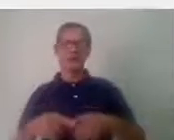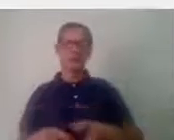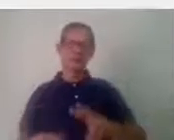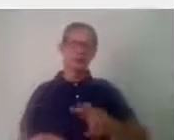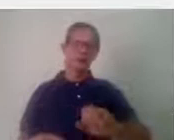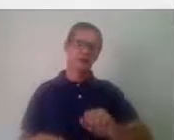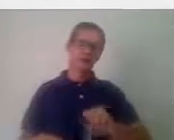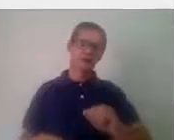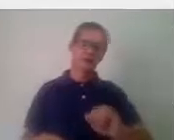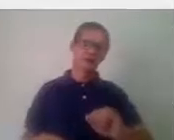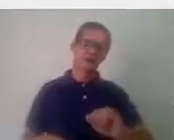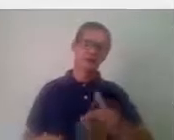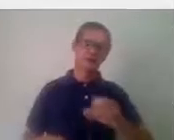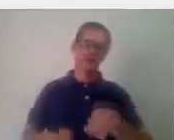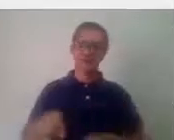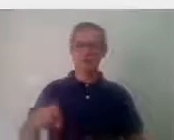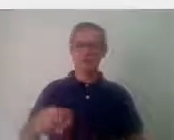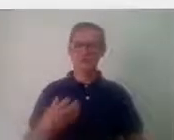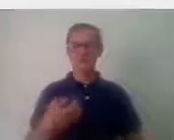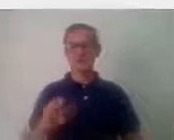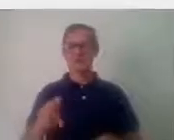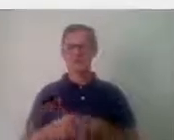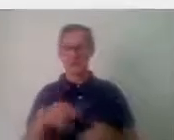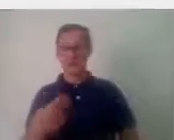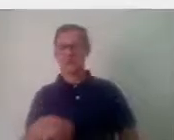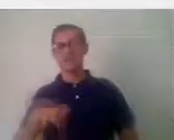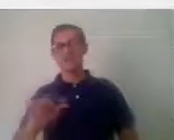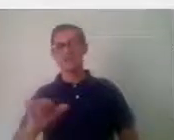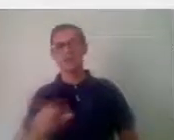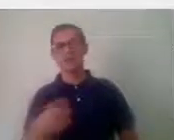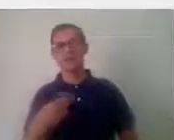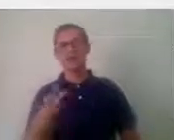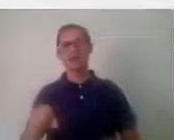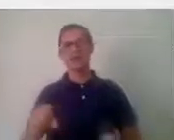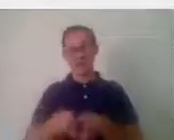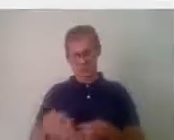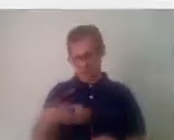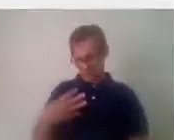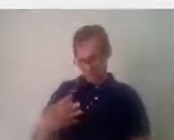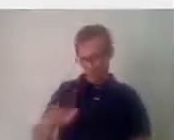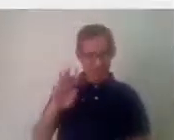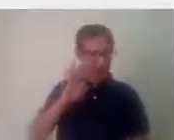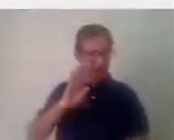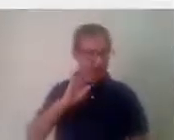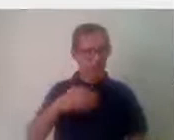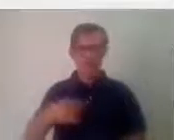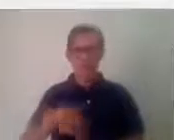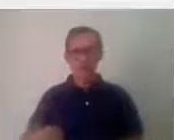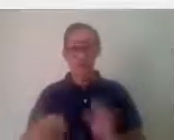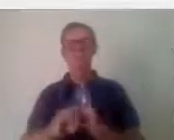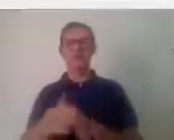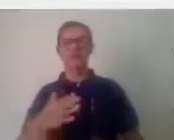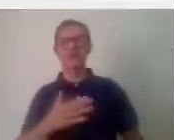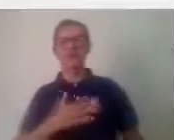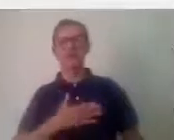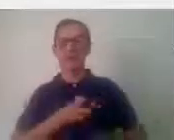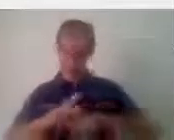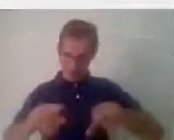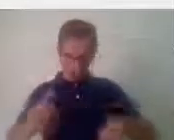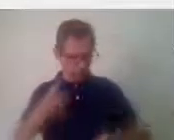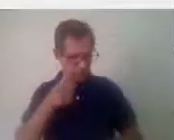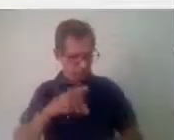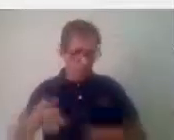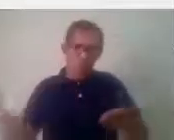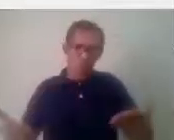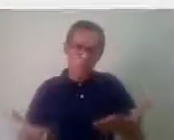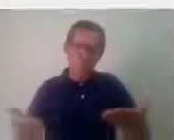de x, é de 0 a 1 e a variação de y é de 2 a 3. Beleza, descobri qual que é a minha variação, professora. E